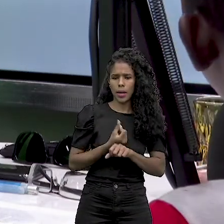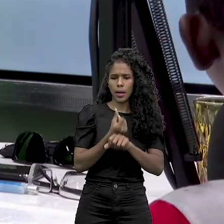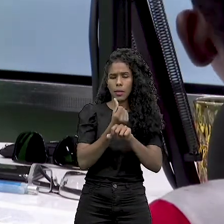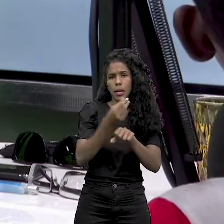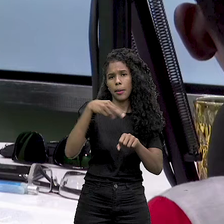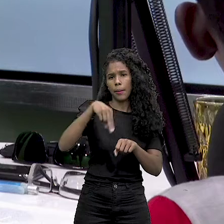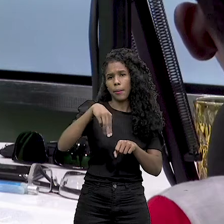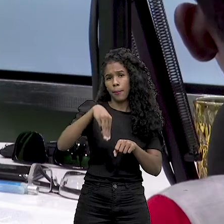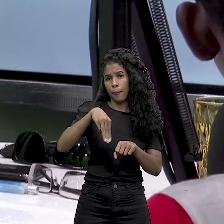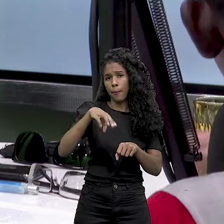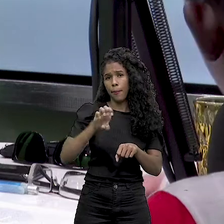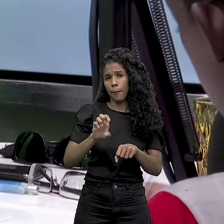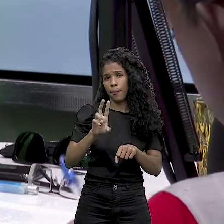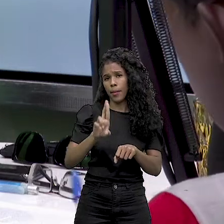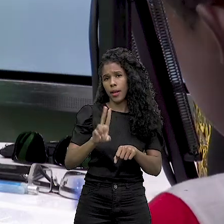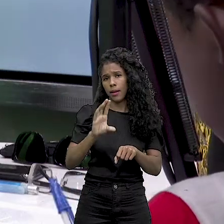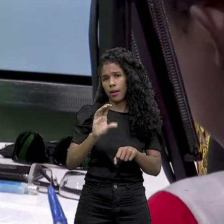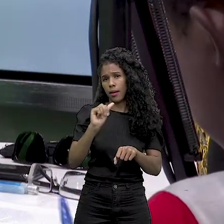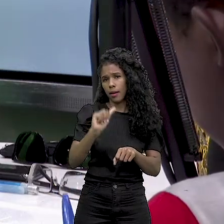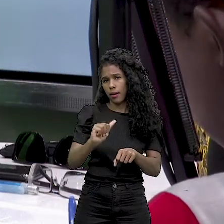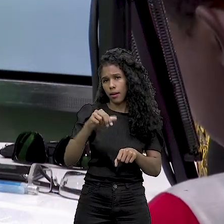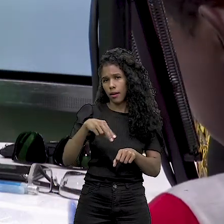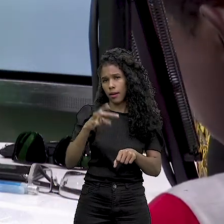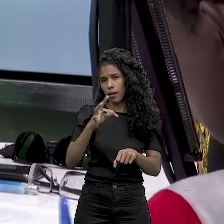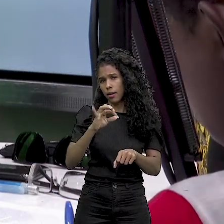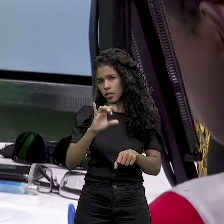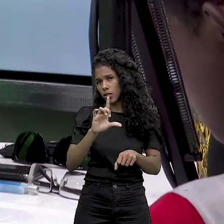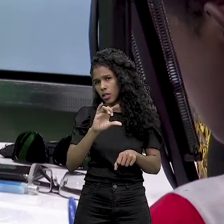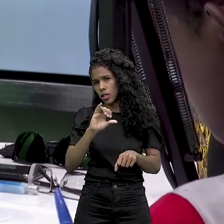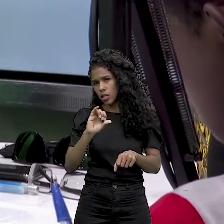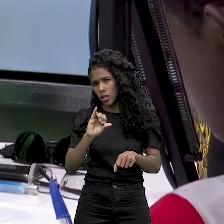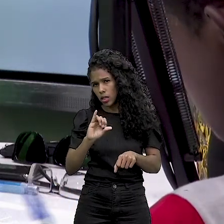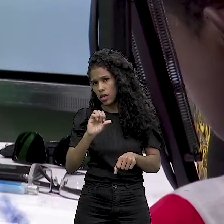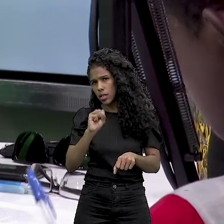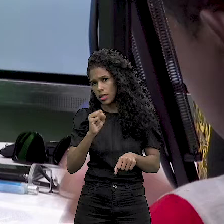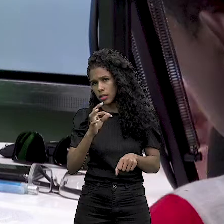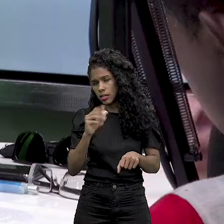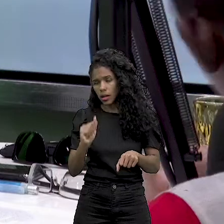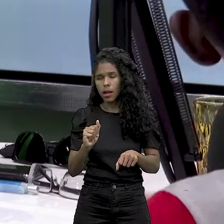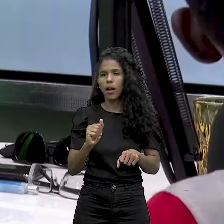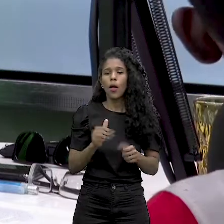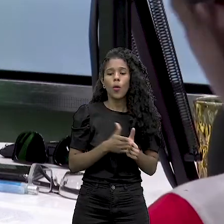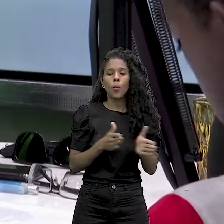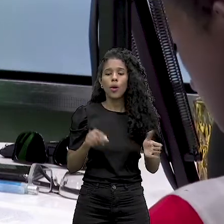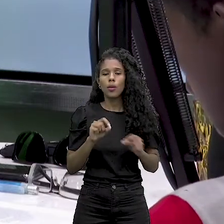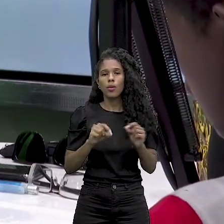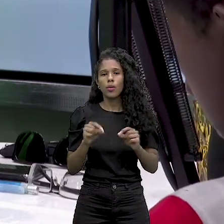né? Aí agora nós estamos vivendo numa outra fase do capitalismo, né? Que é o